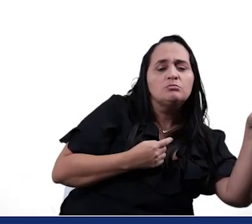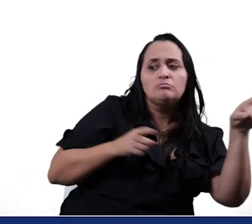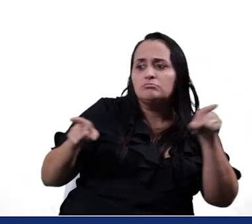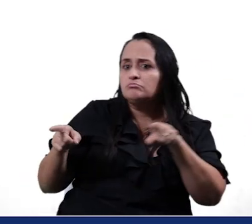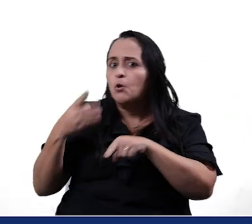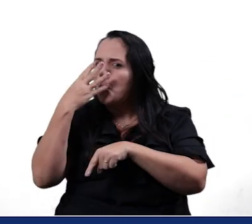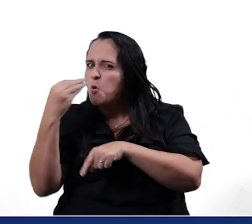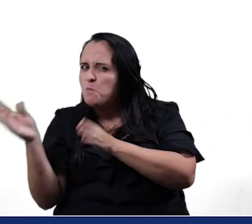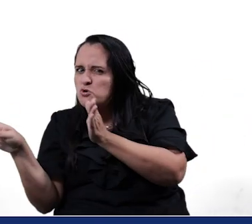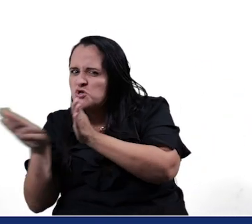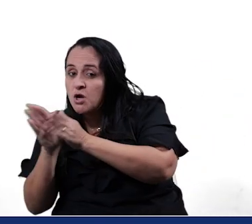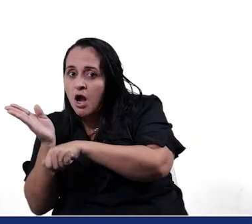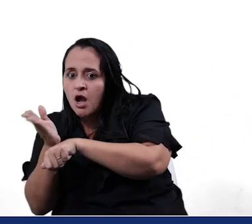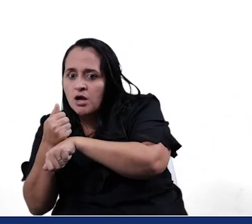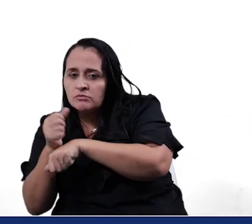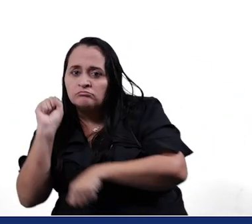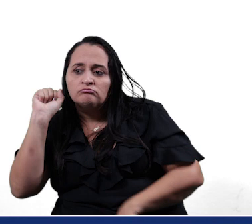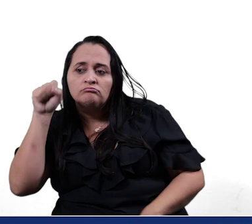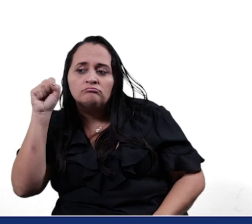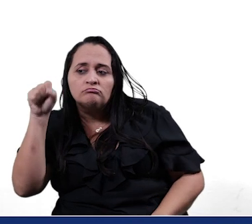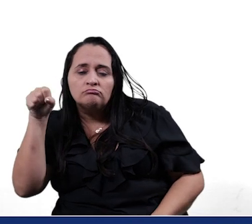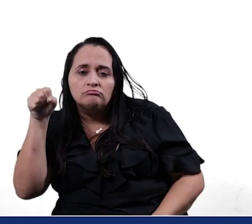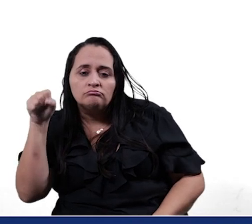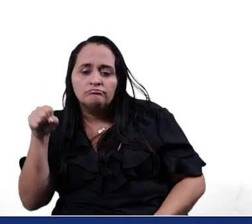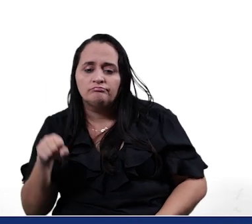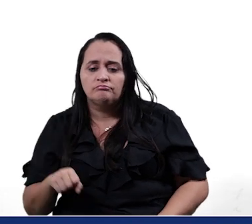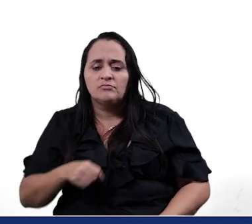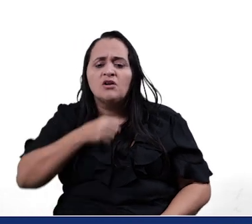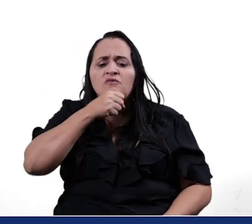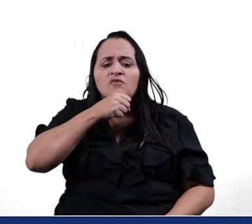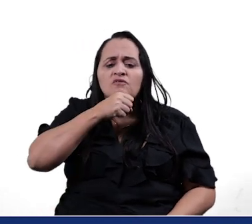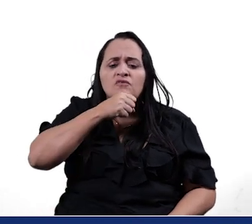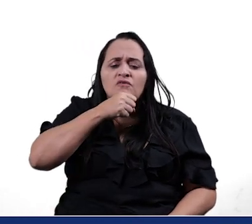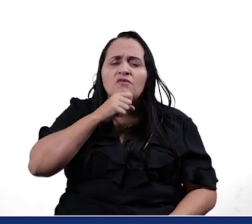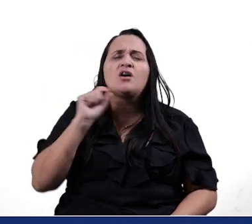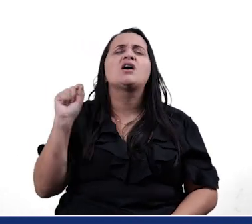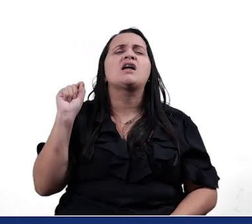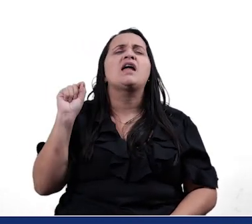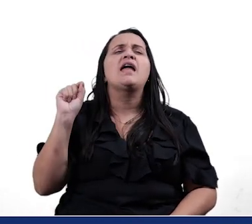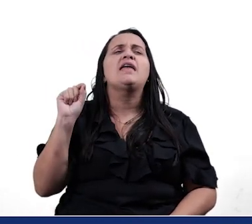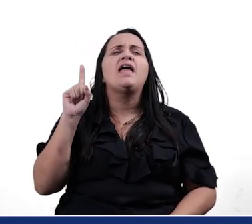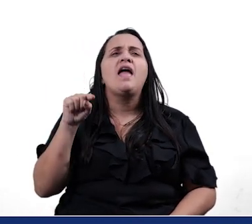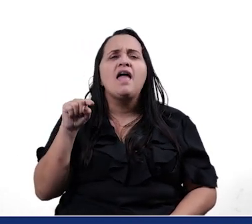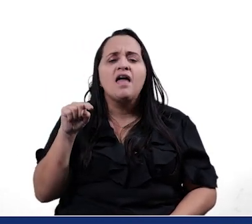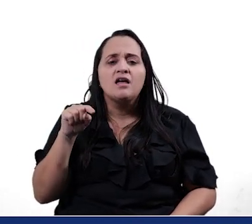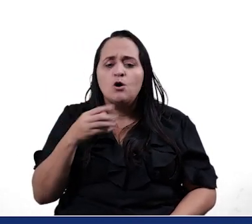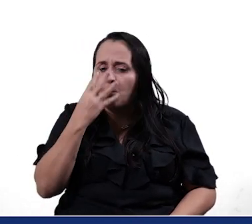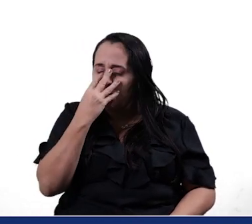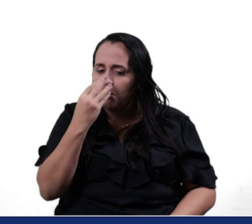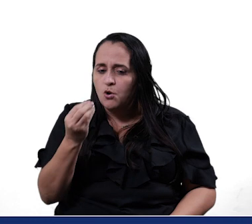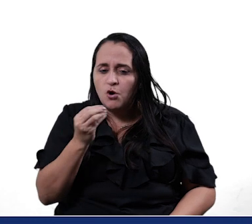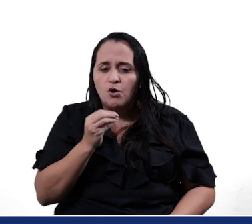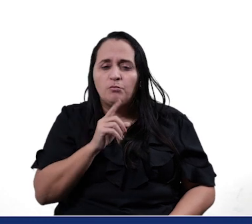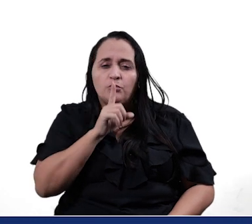O lobo bate na porta da casa da vovó e quando ela pergunta, quem bate? O lobo